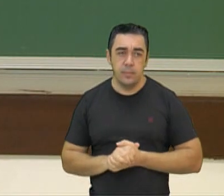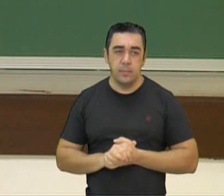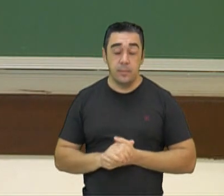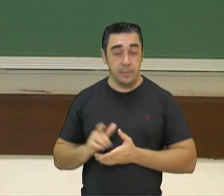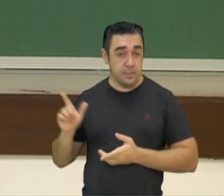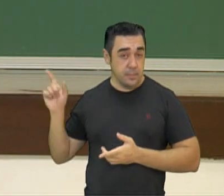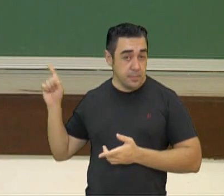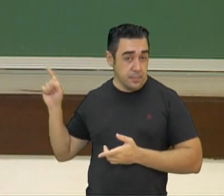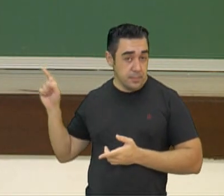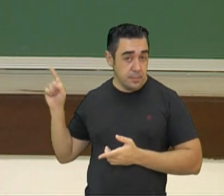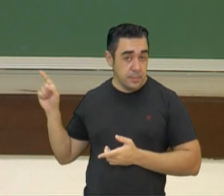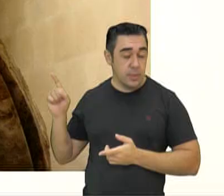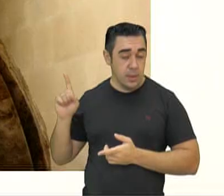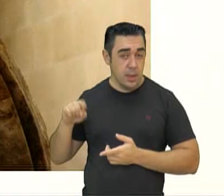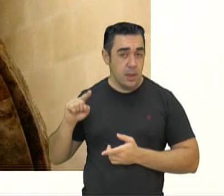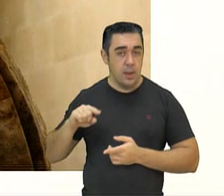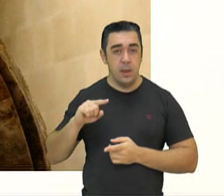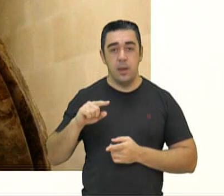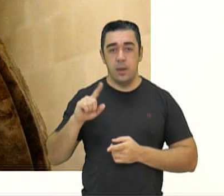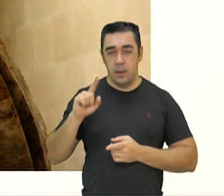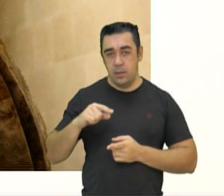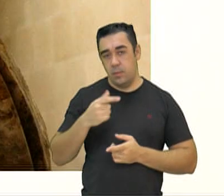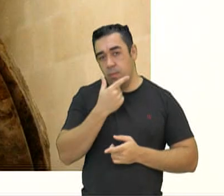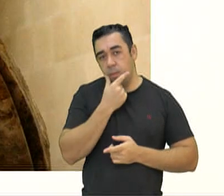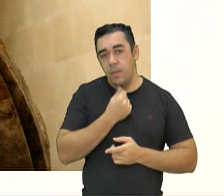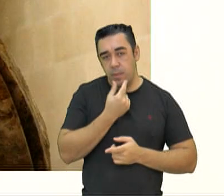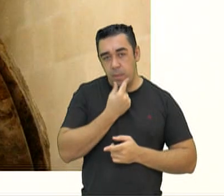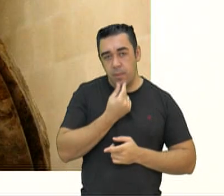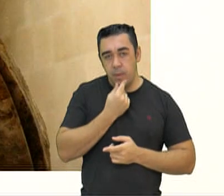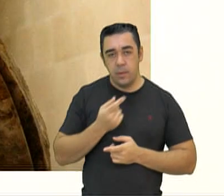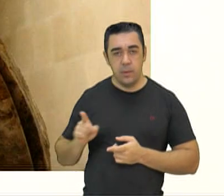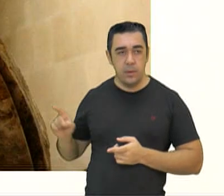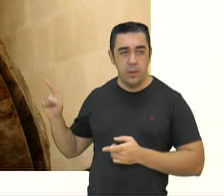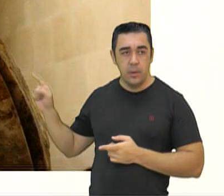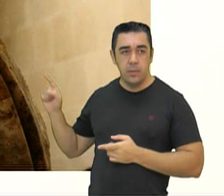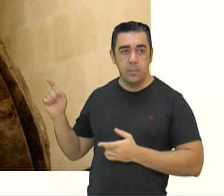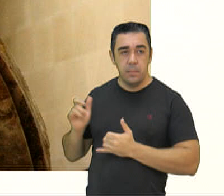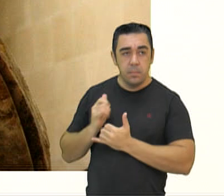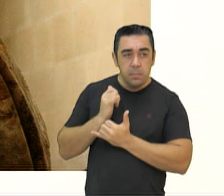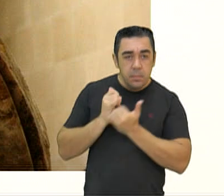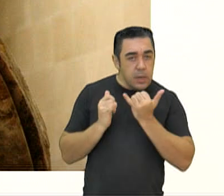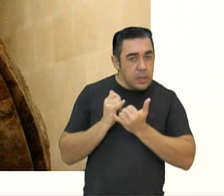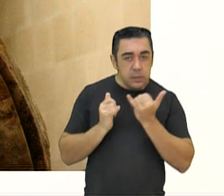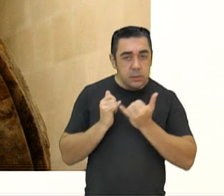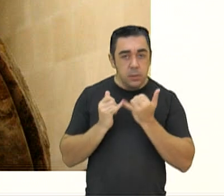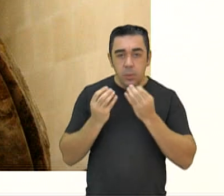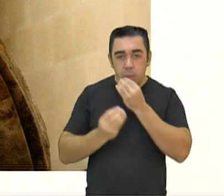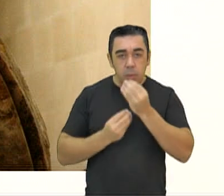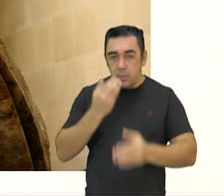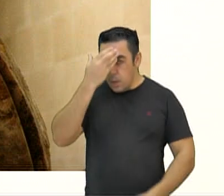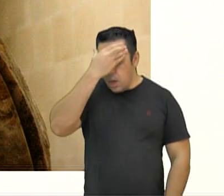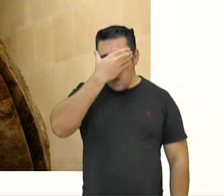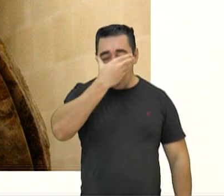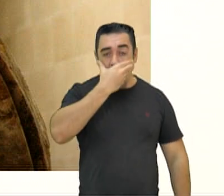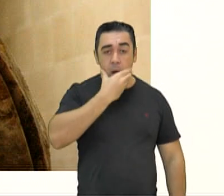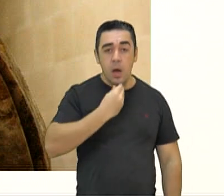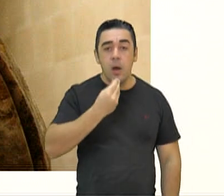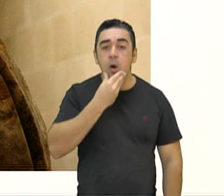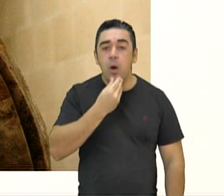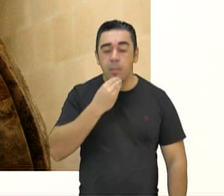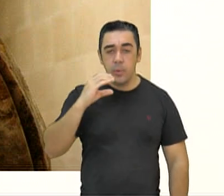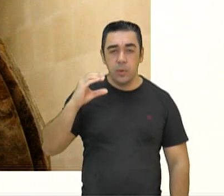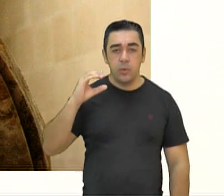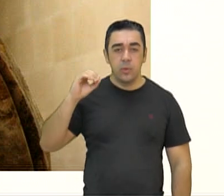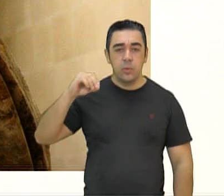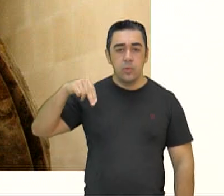Tenho aqui a representação, como eu falei, muito próxima de como que era o imperador Constantino,